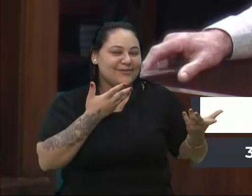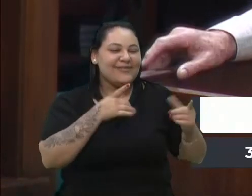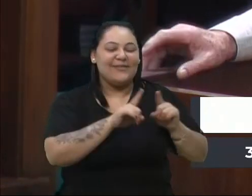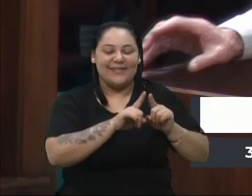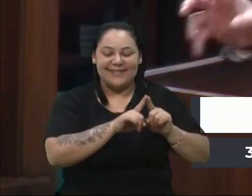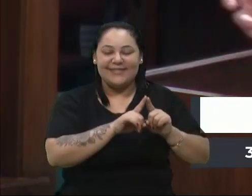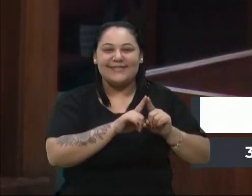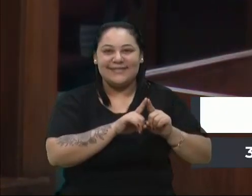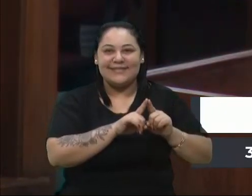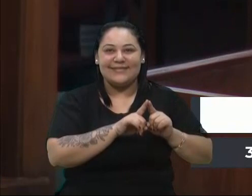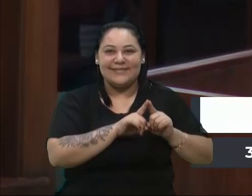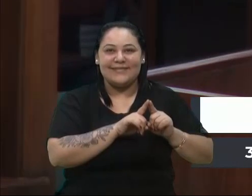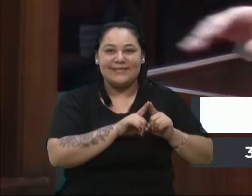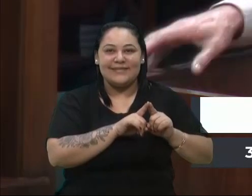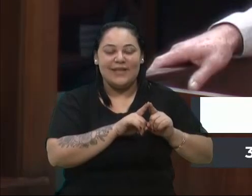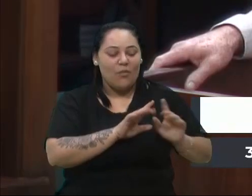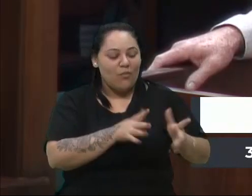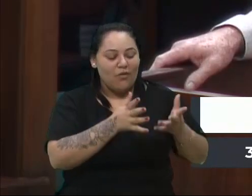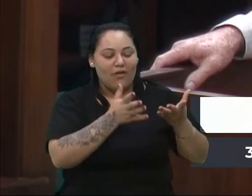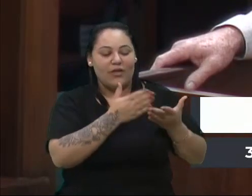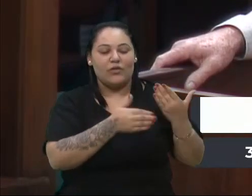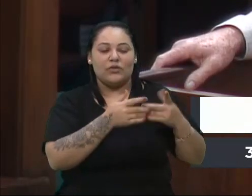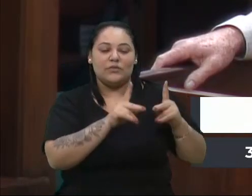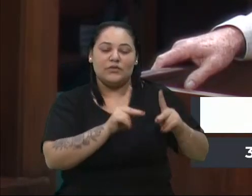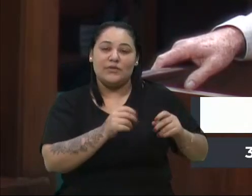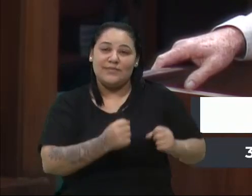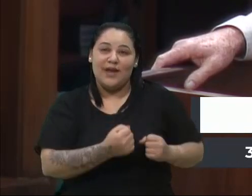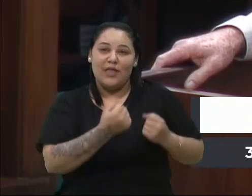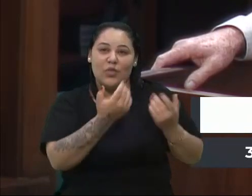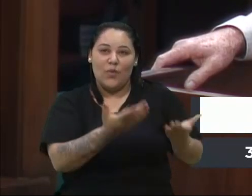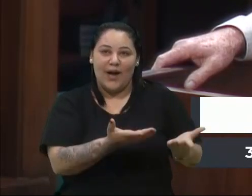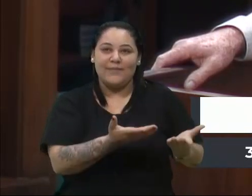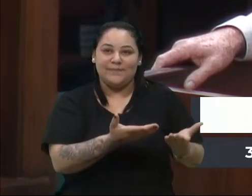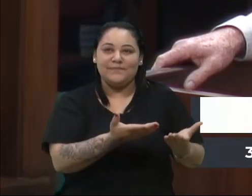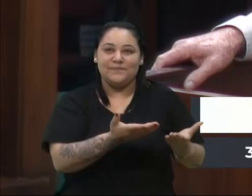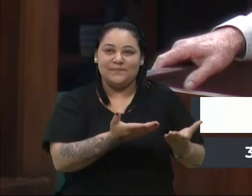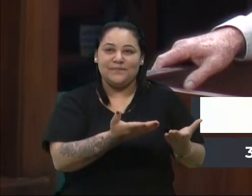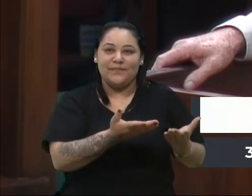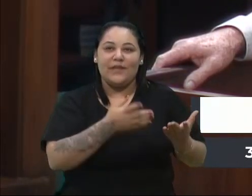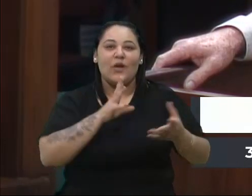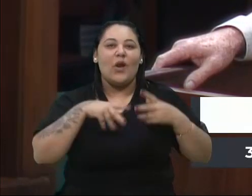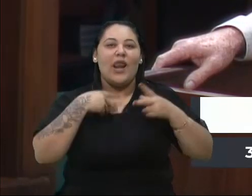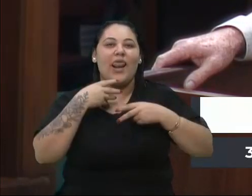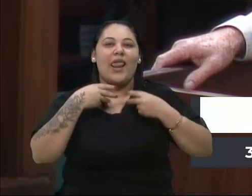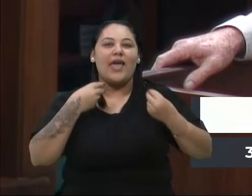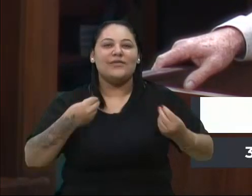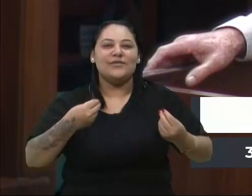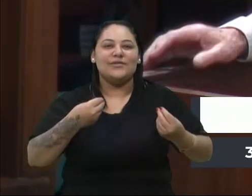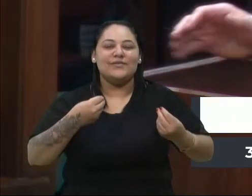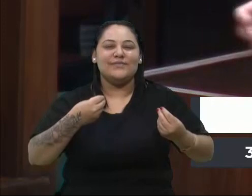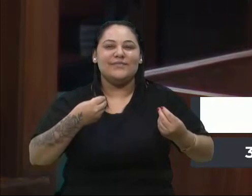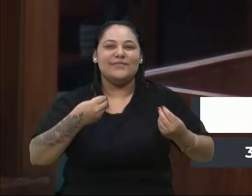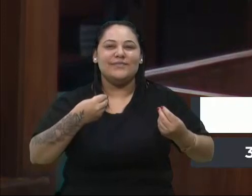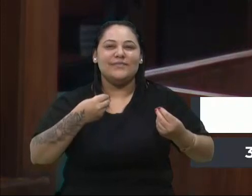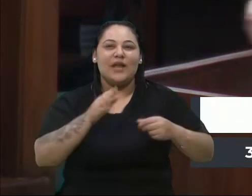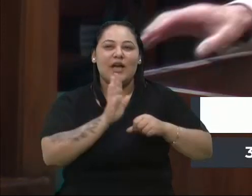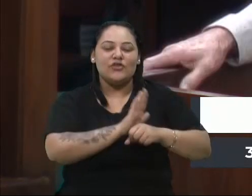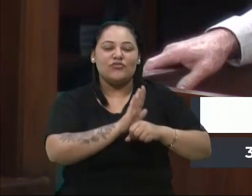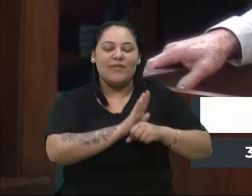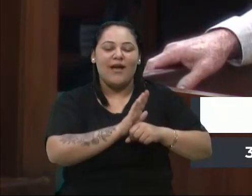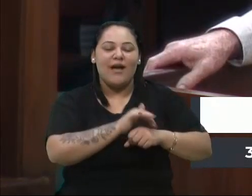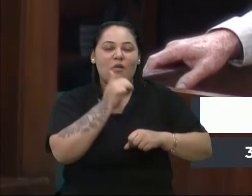Enfim, mobilizarmos a todos para que doem um lenço, que é uma das formas de reconhecermos e